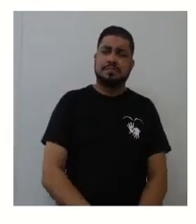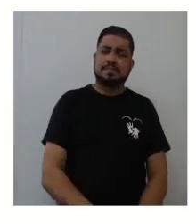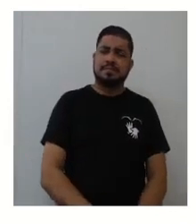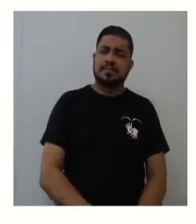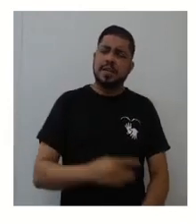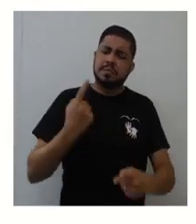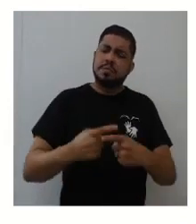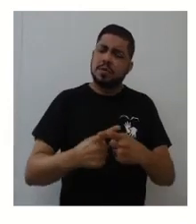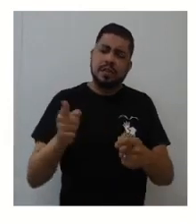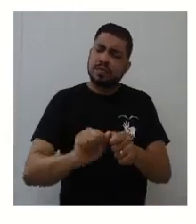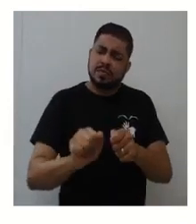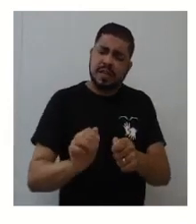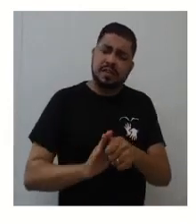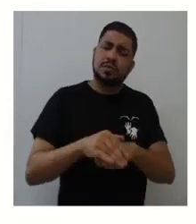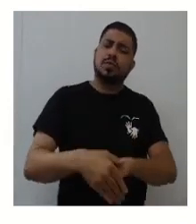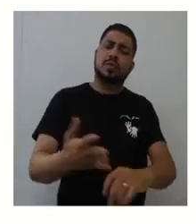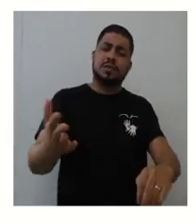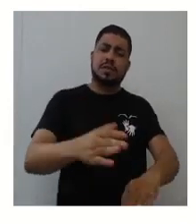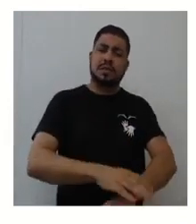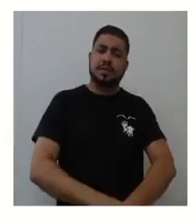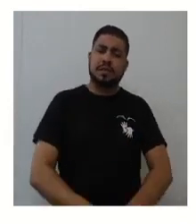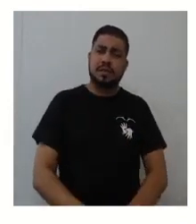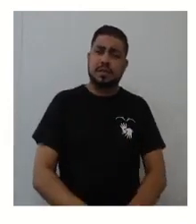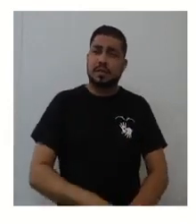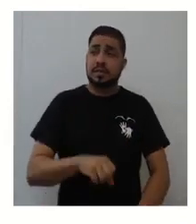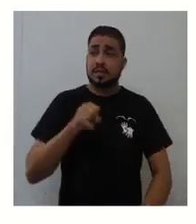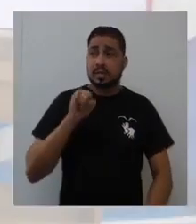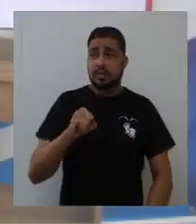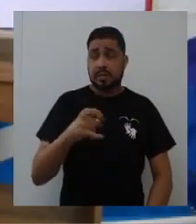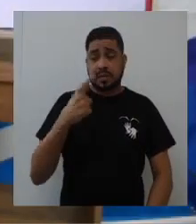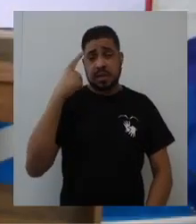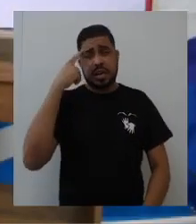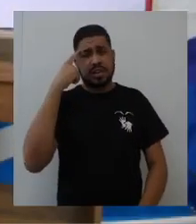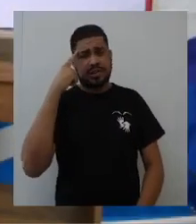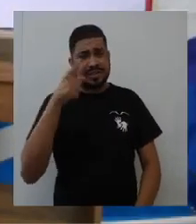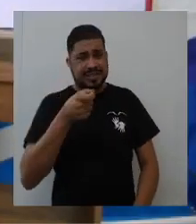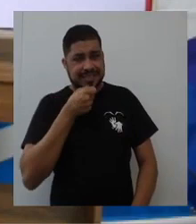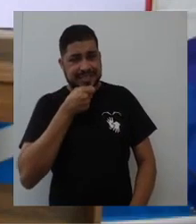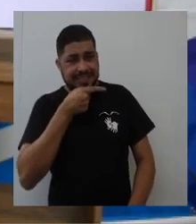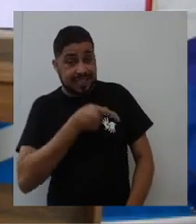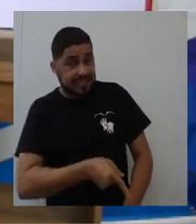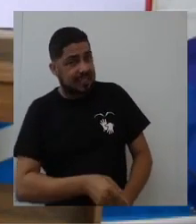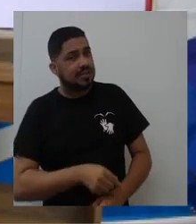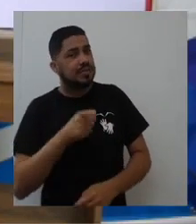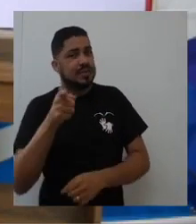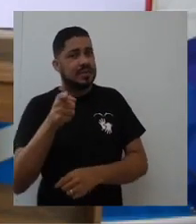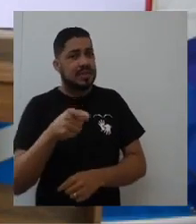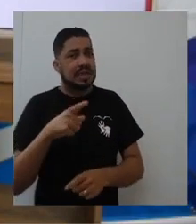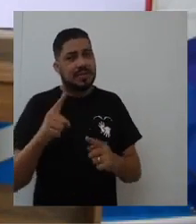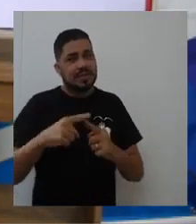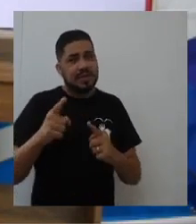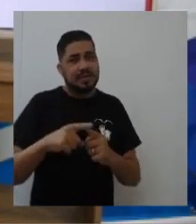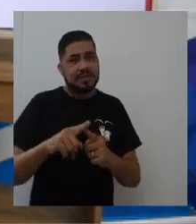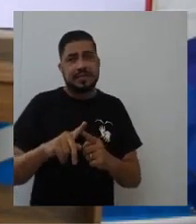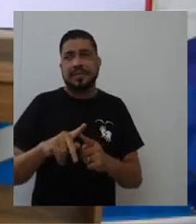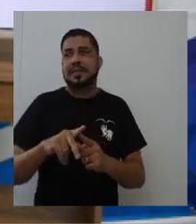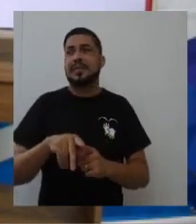que não faz isso à noite? Se você achou essa tirinha engraçada, você deve ser do tipo do H, viu? Porque se você é do tipo